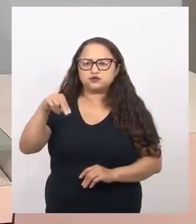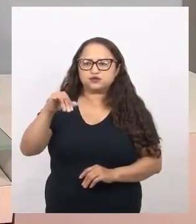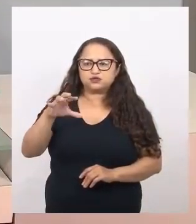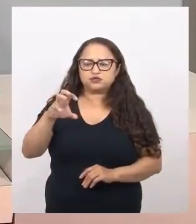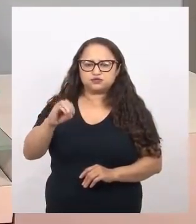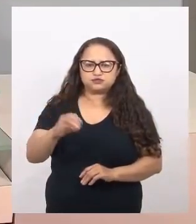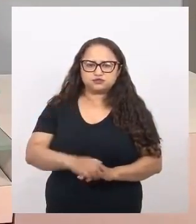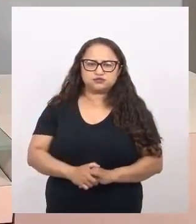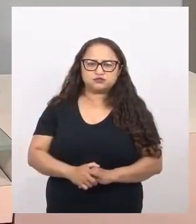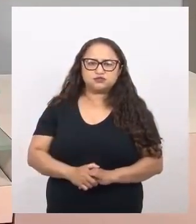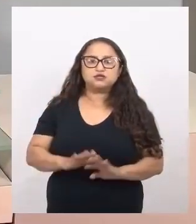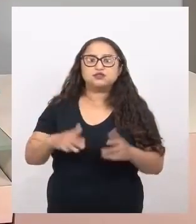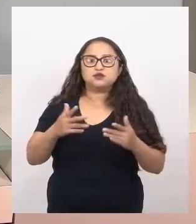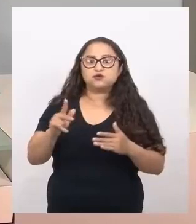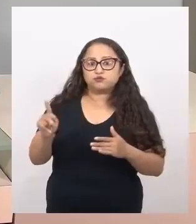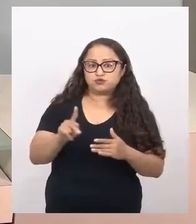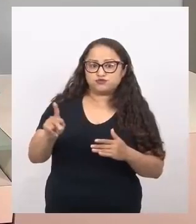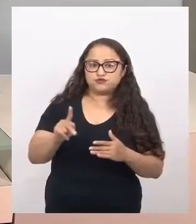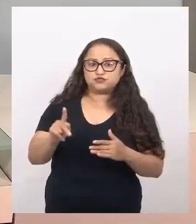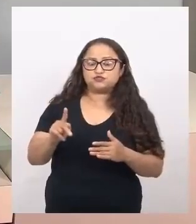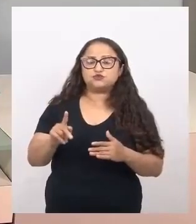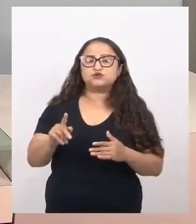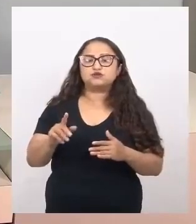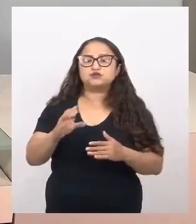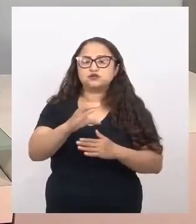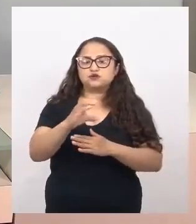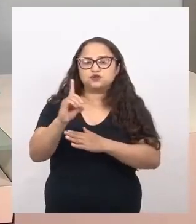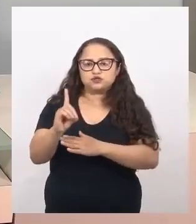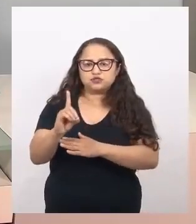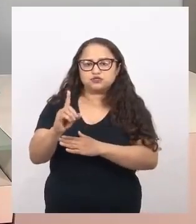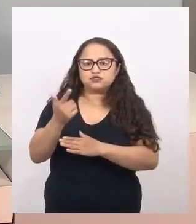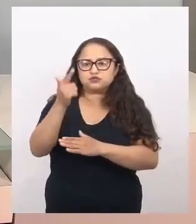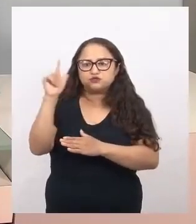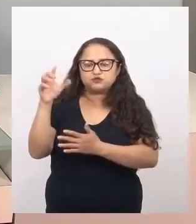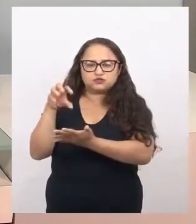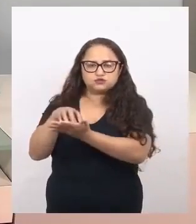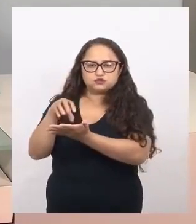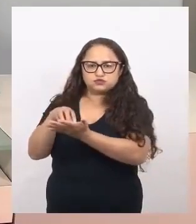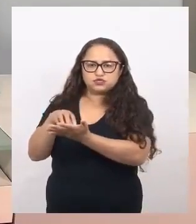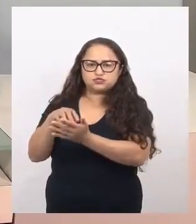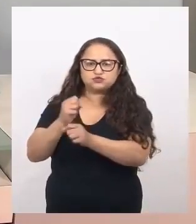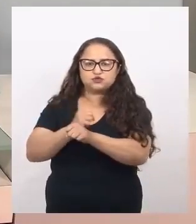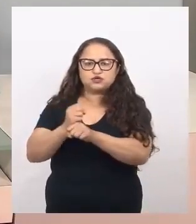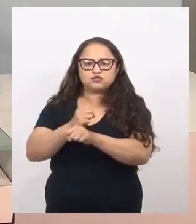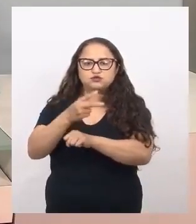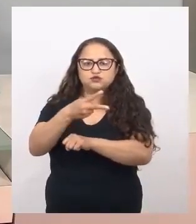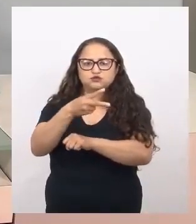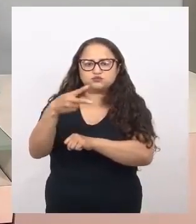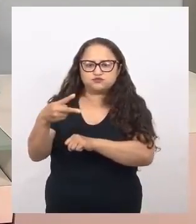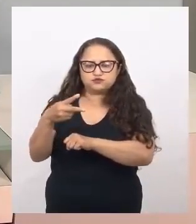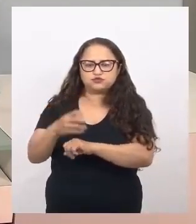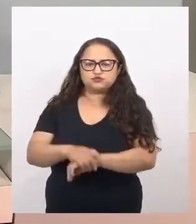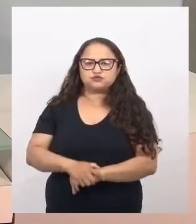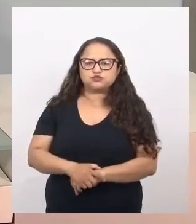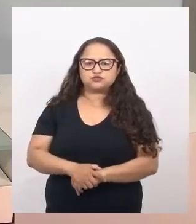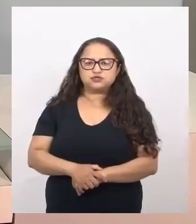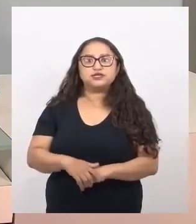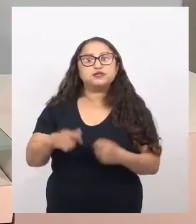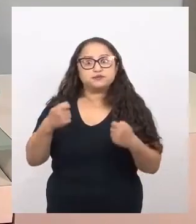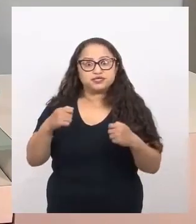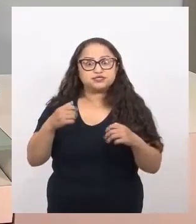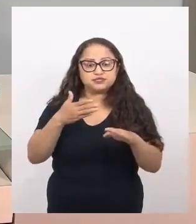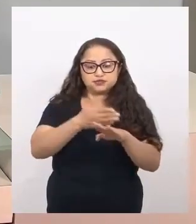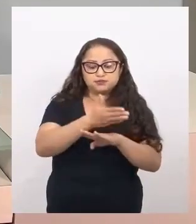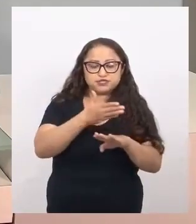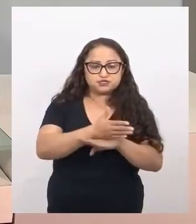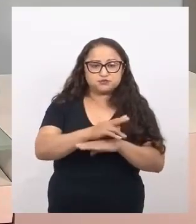coordenador que será designado em outra unidade em 2022, ele deve participar desse processo agora ou